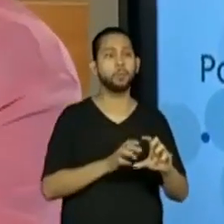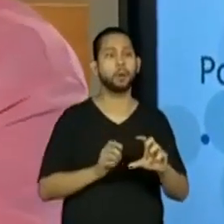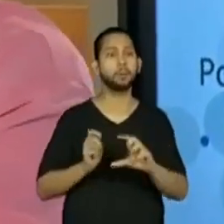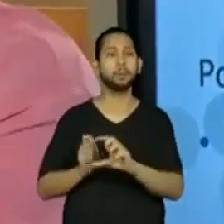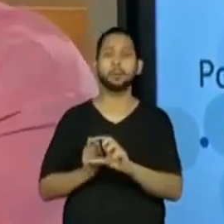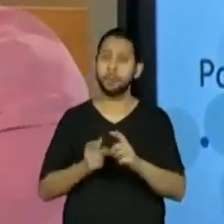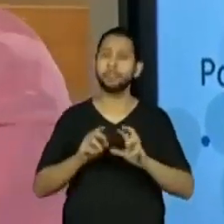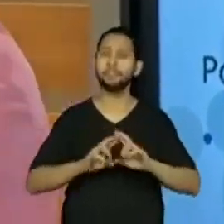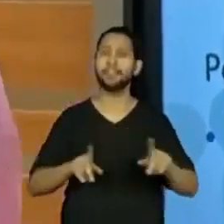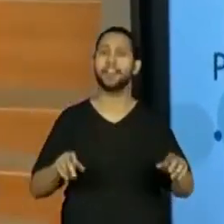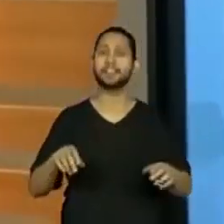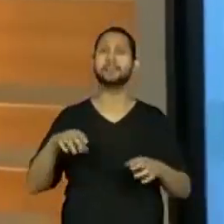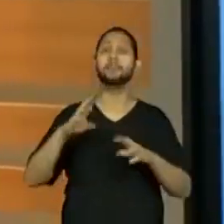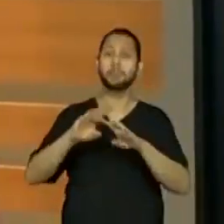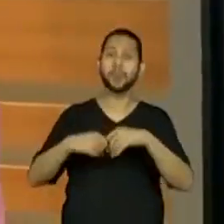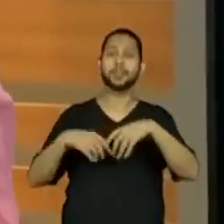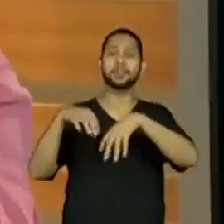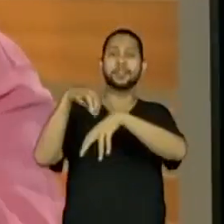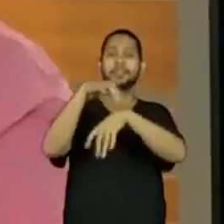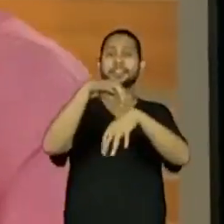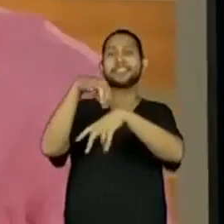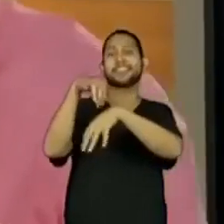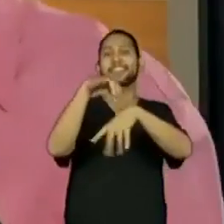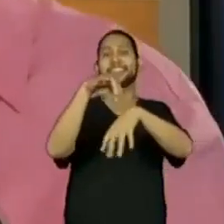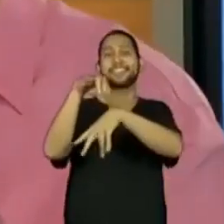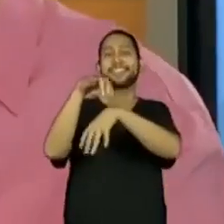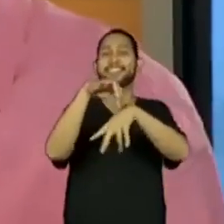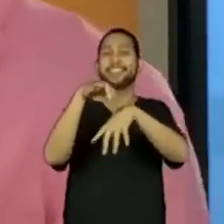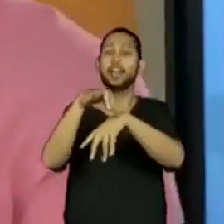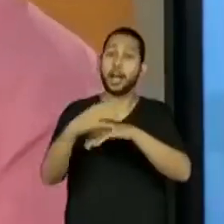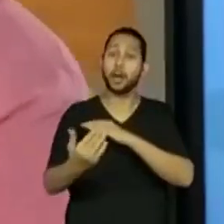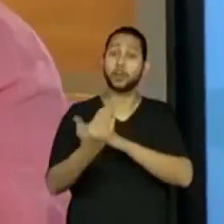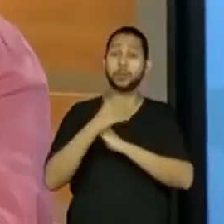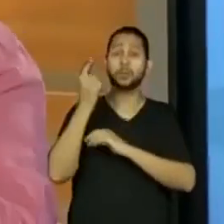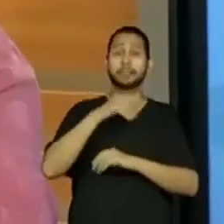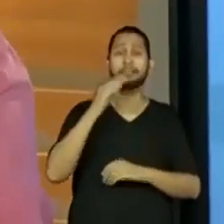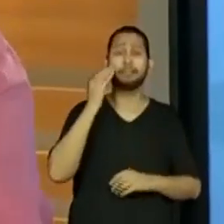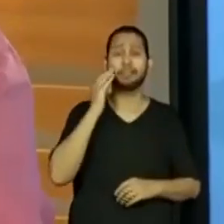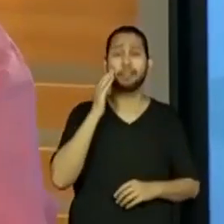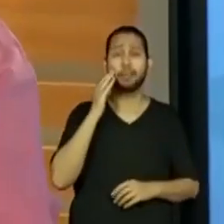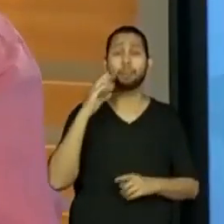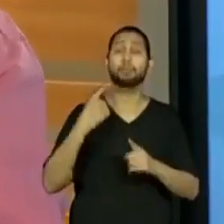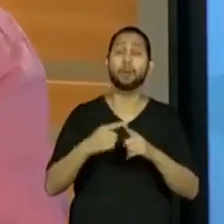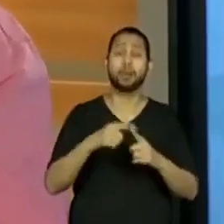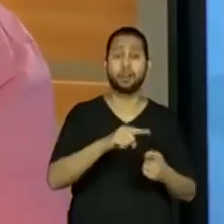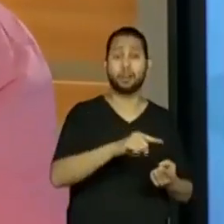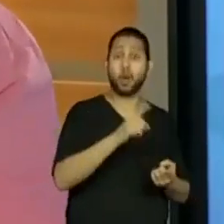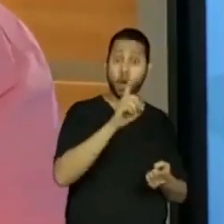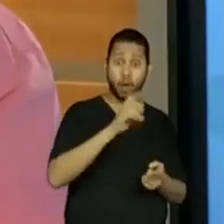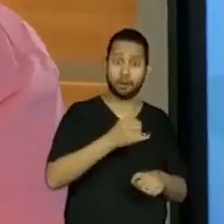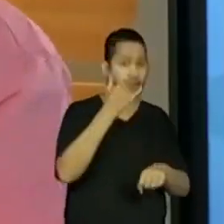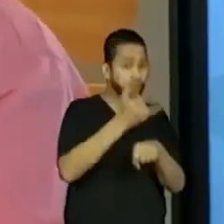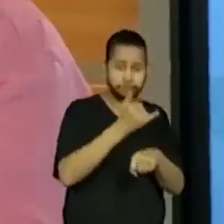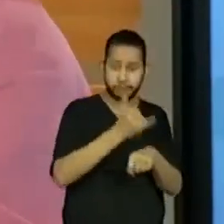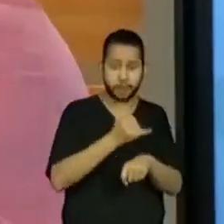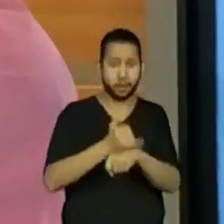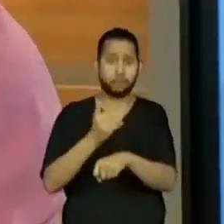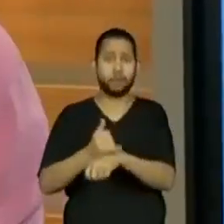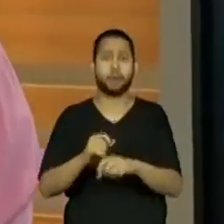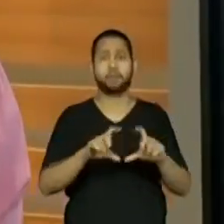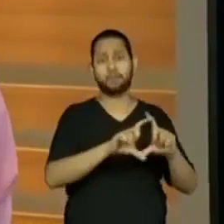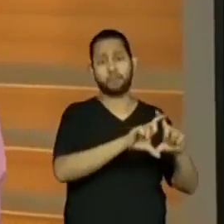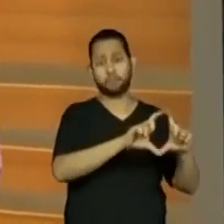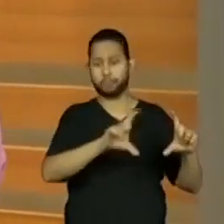não é mesmo? Então, isso nos ajuda a entender por que são produzidos sons